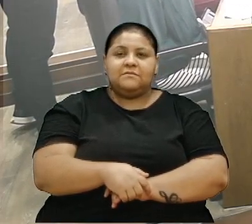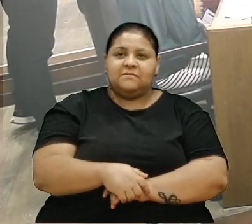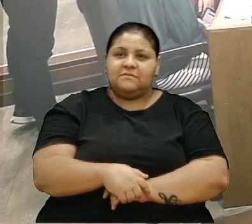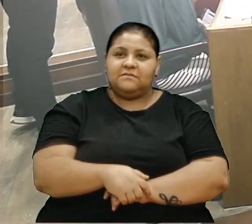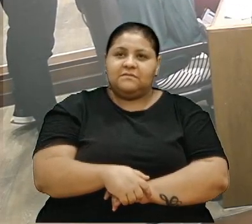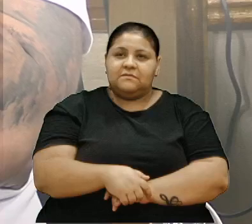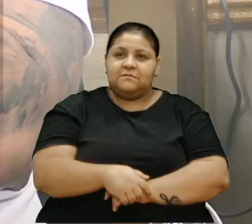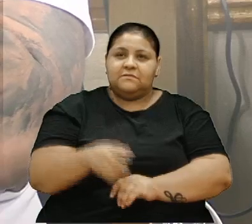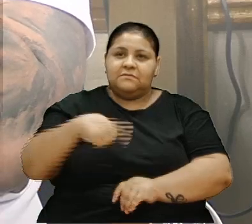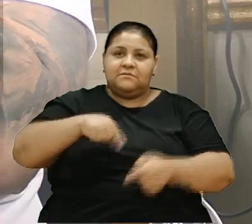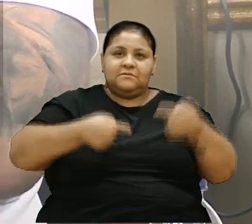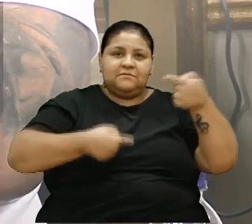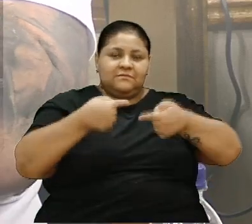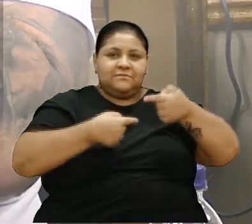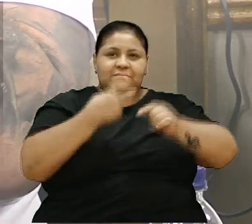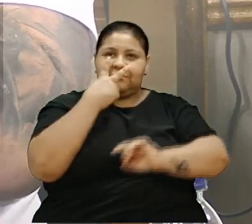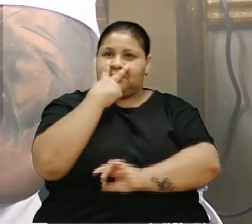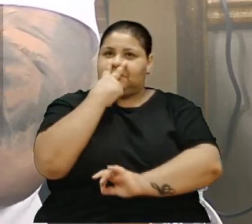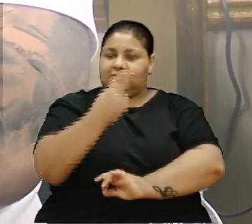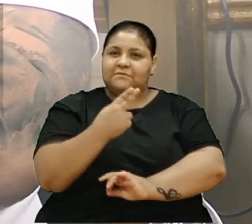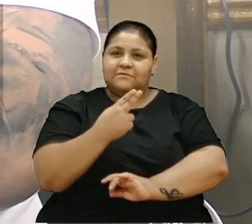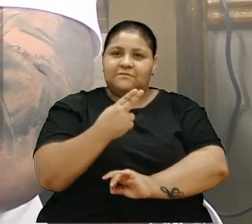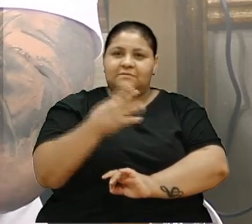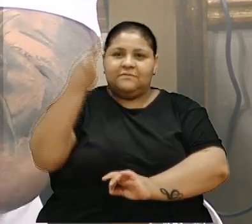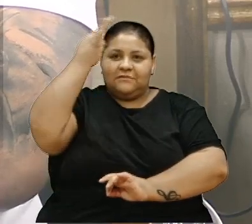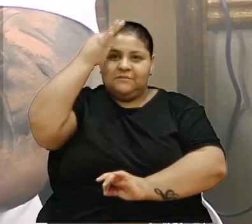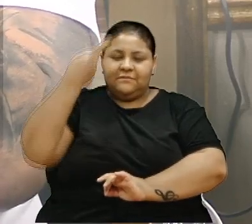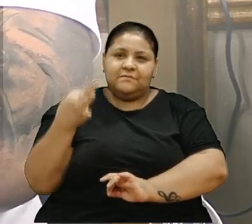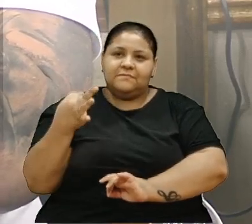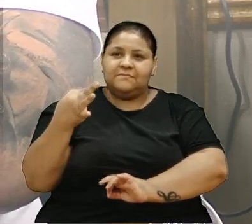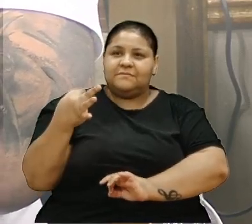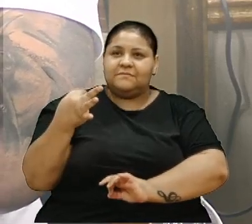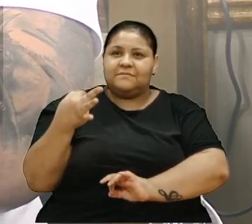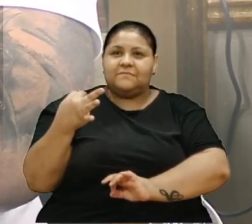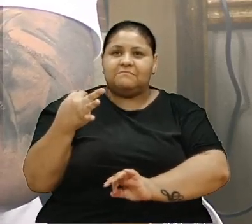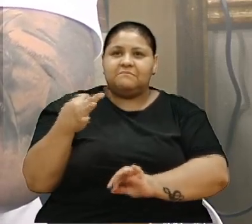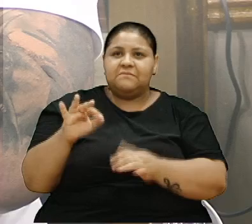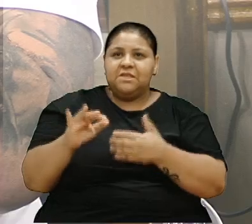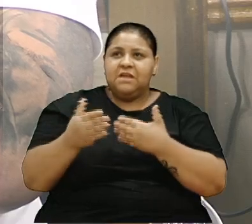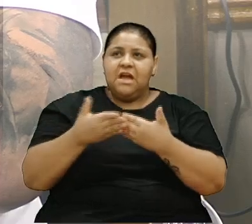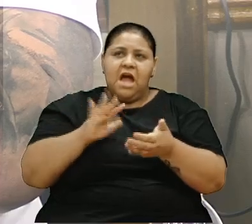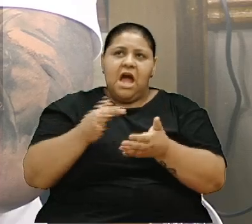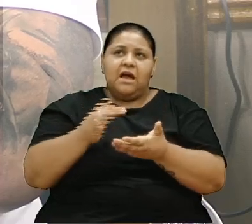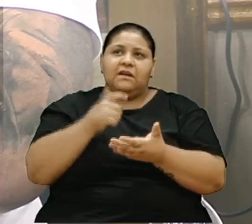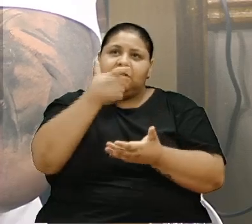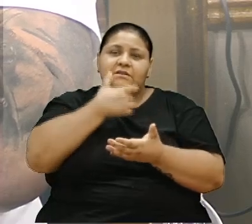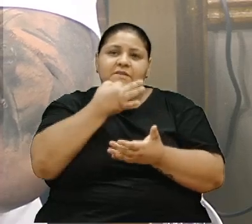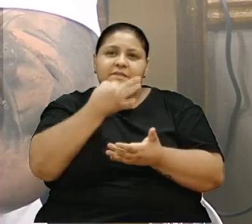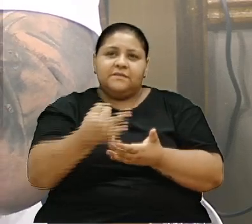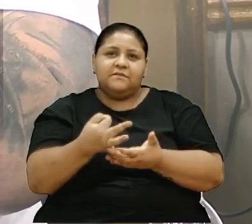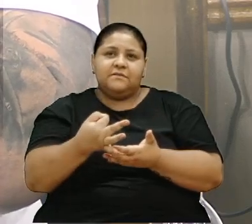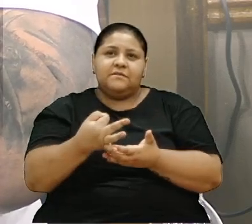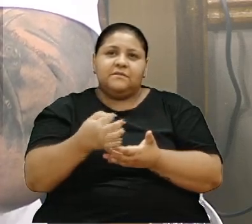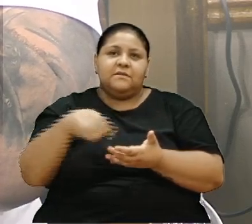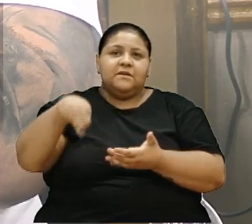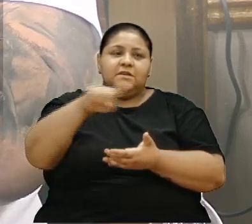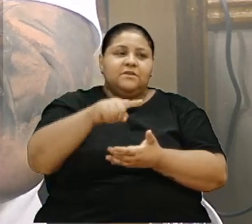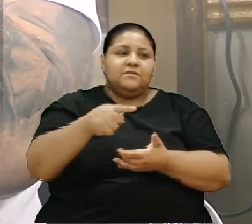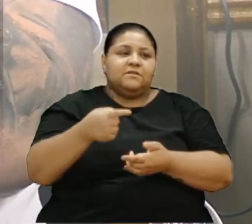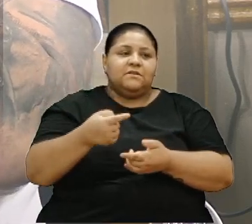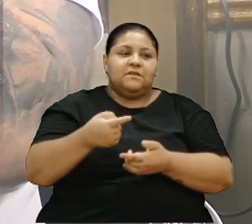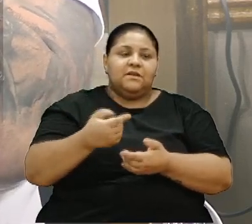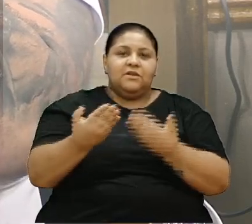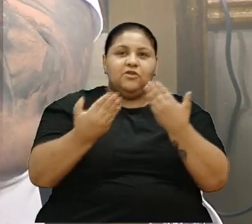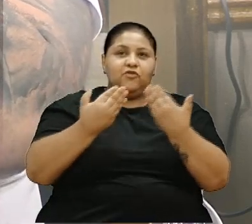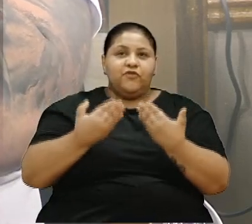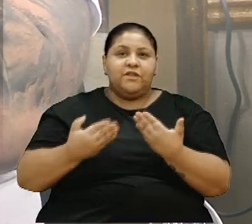Nós estamos debatendo a mesma coisa, mas acho que depende de entendimentos ou, sei lá, diferentes. Porque em nenhum momento você está se questionando o valor do